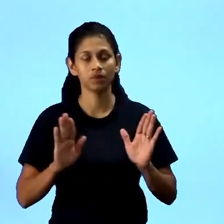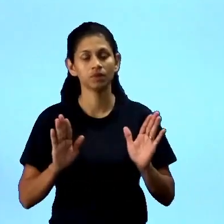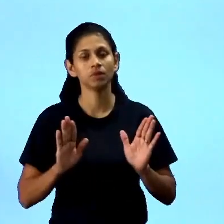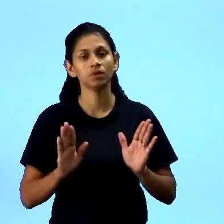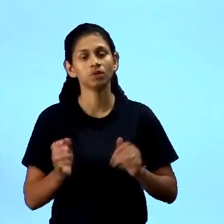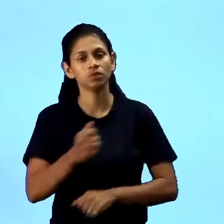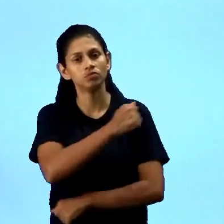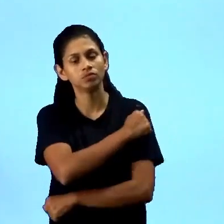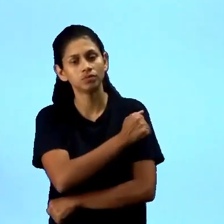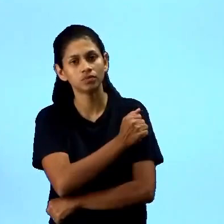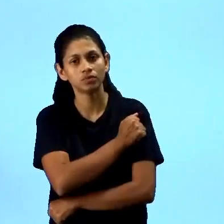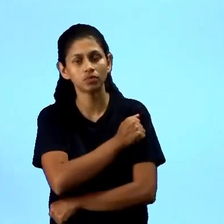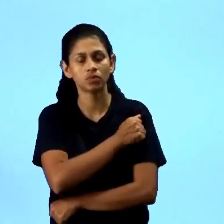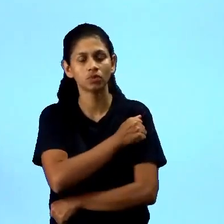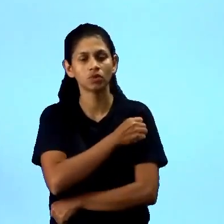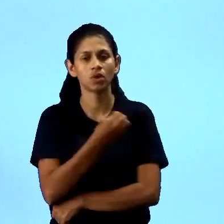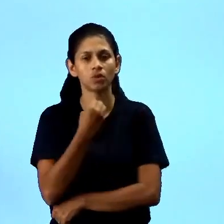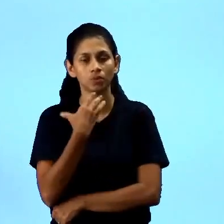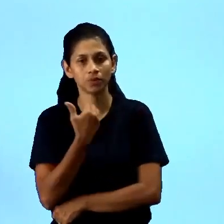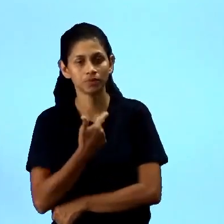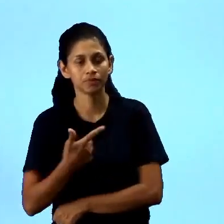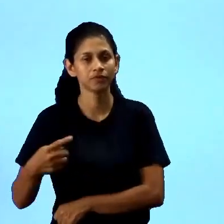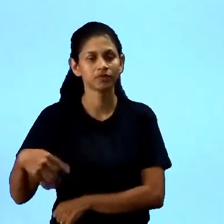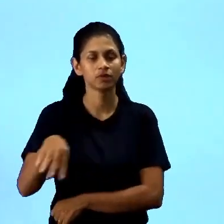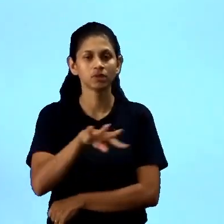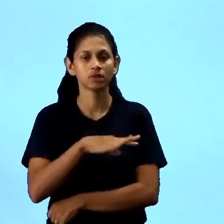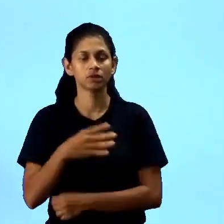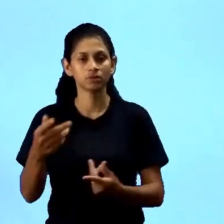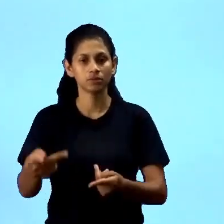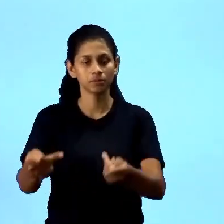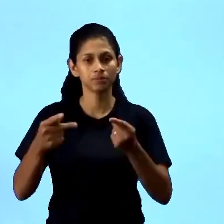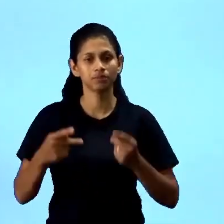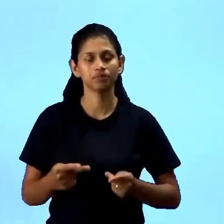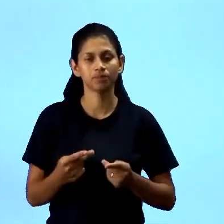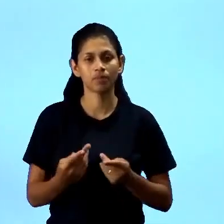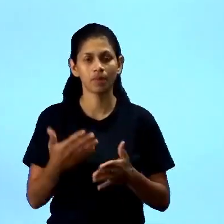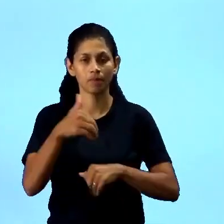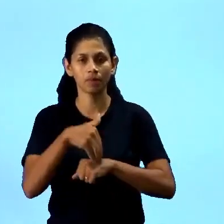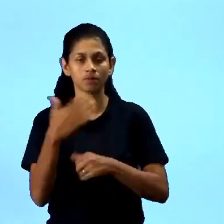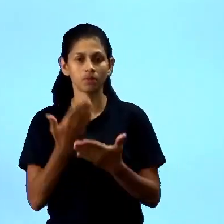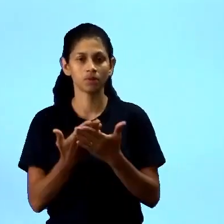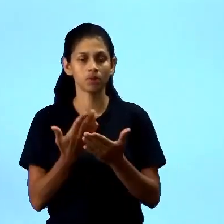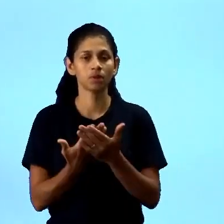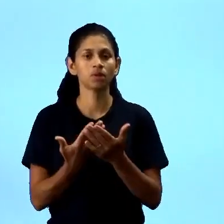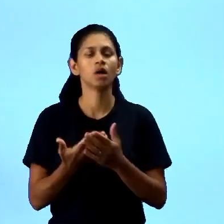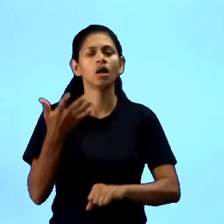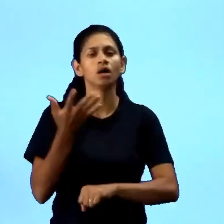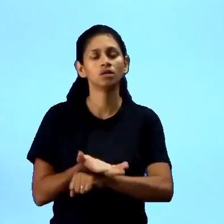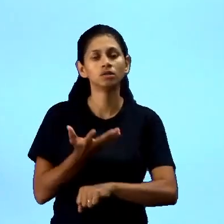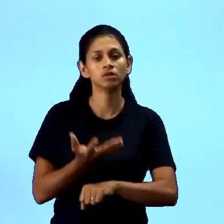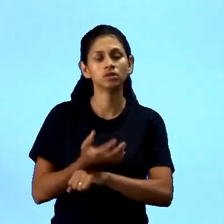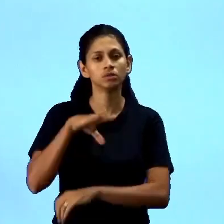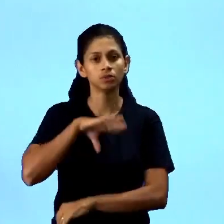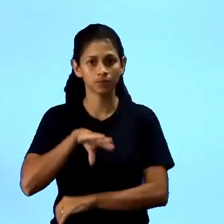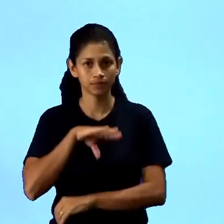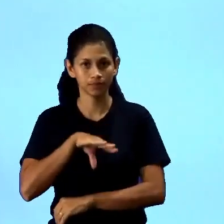Olá, queridos alunos, tudo bem com vocês? Sejam bem-vindos a mais uma aula de língua